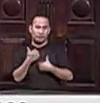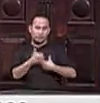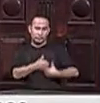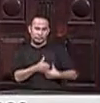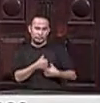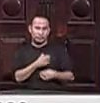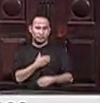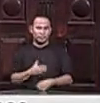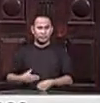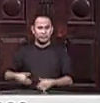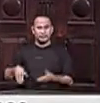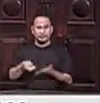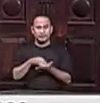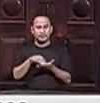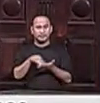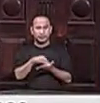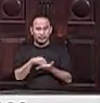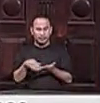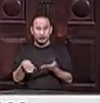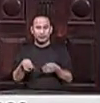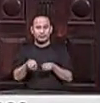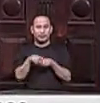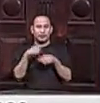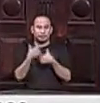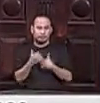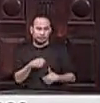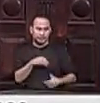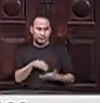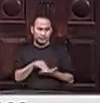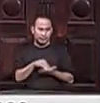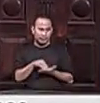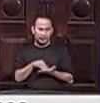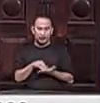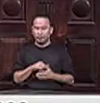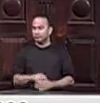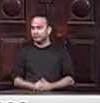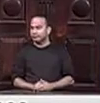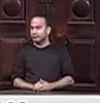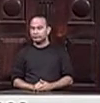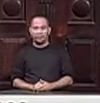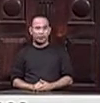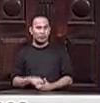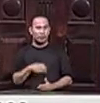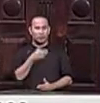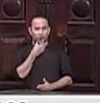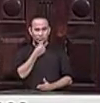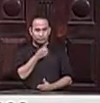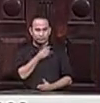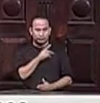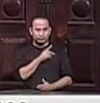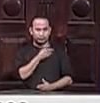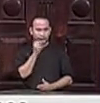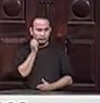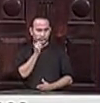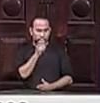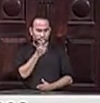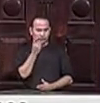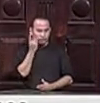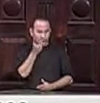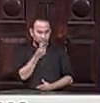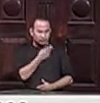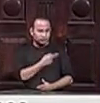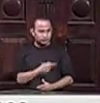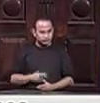vice-governador, dos secretários e subsecretários. Senhor presidente, senhoras e senhores deputados,